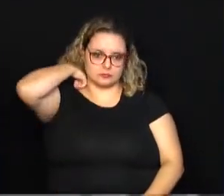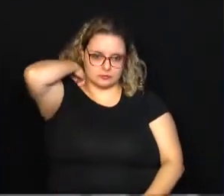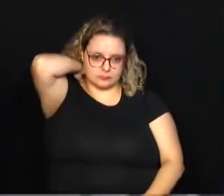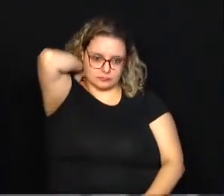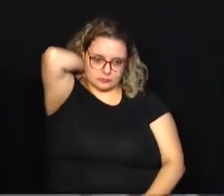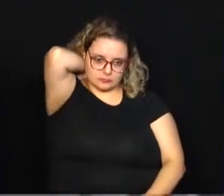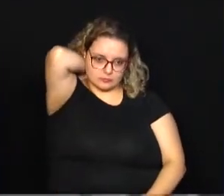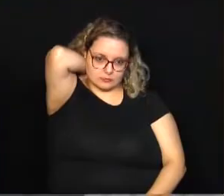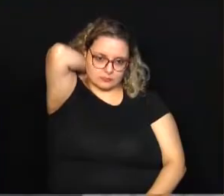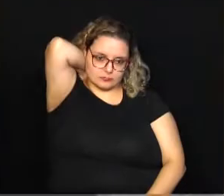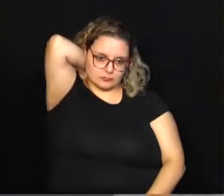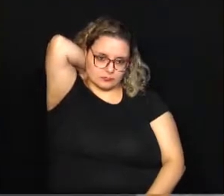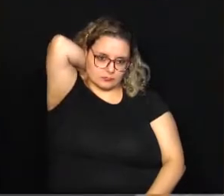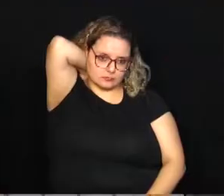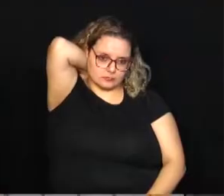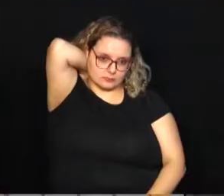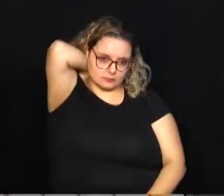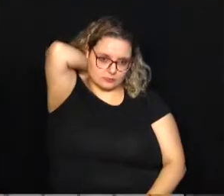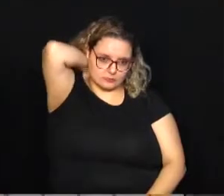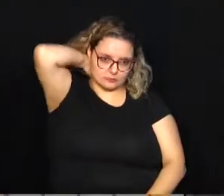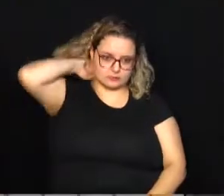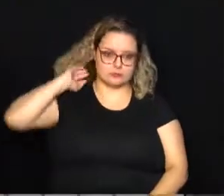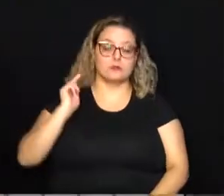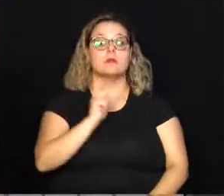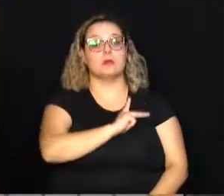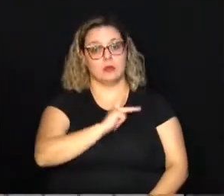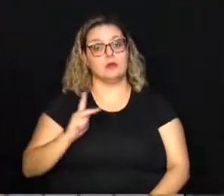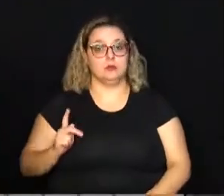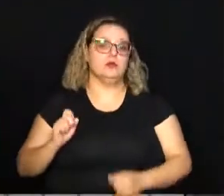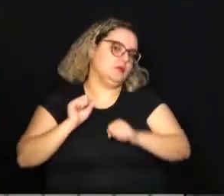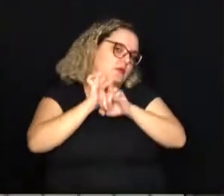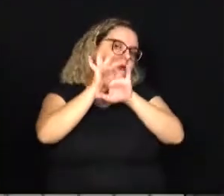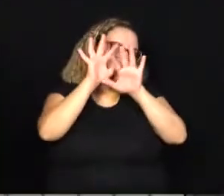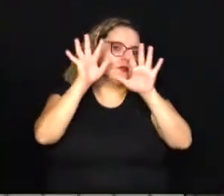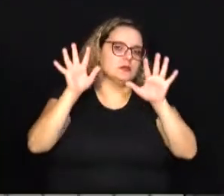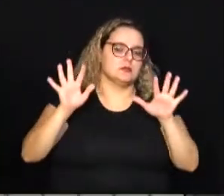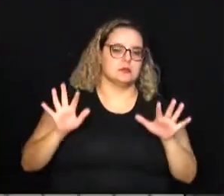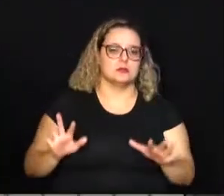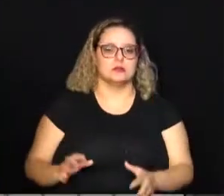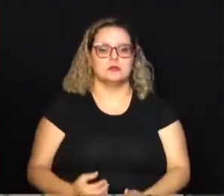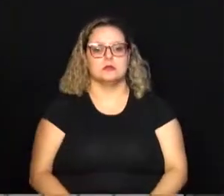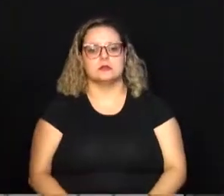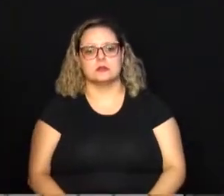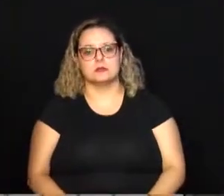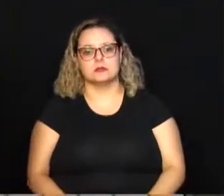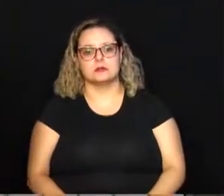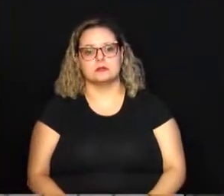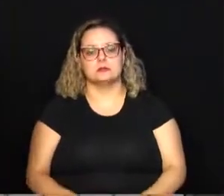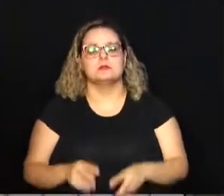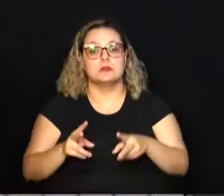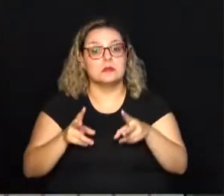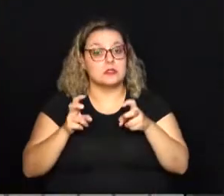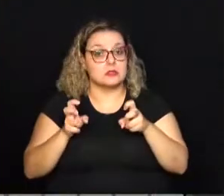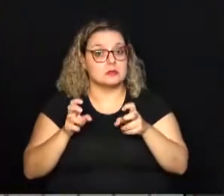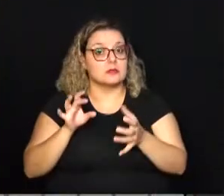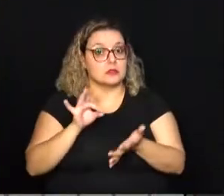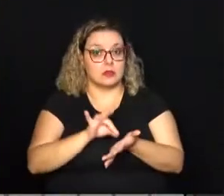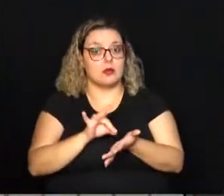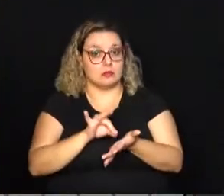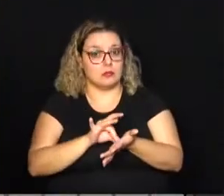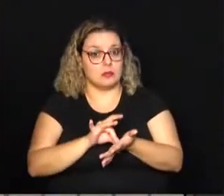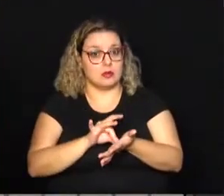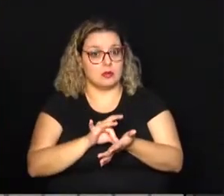Senhor presidente, eu acho que foi bem esclarecedor, deu para ver que realmente a situação